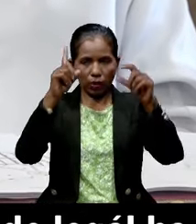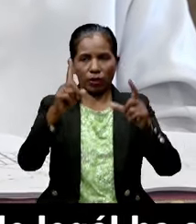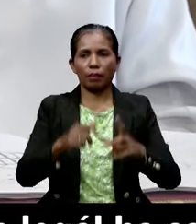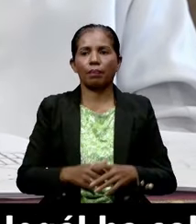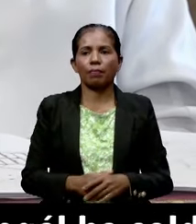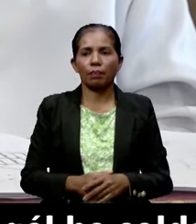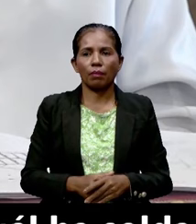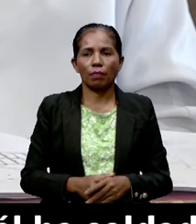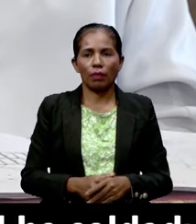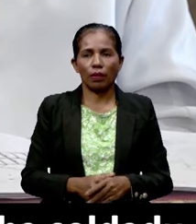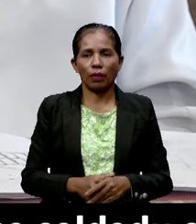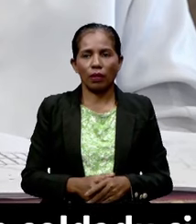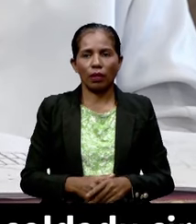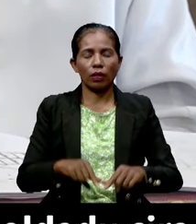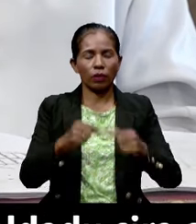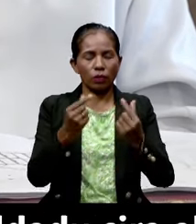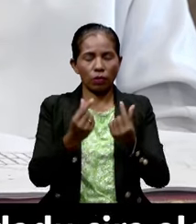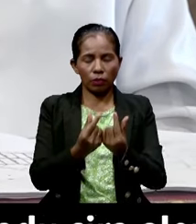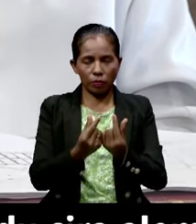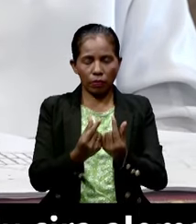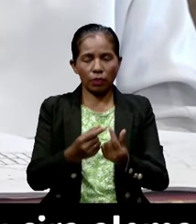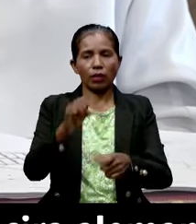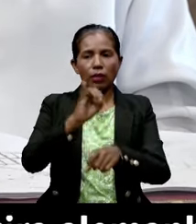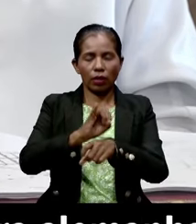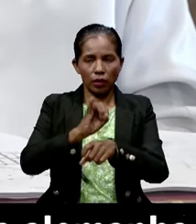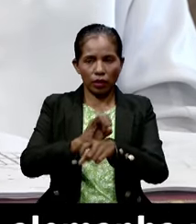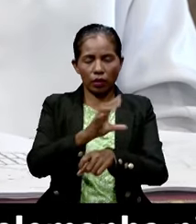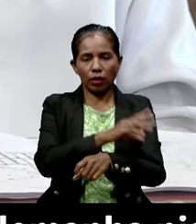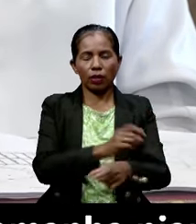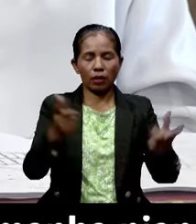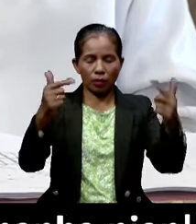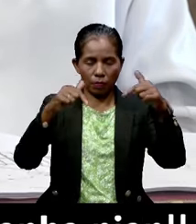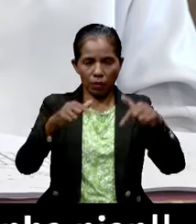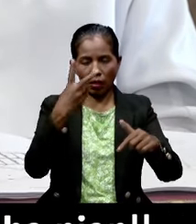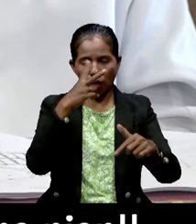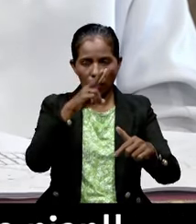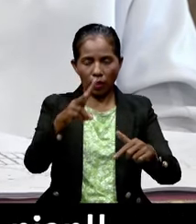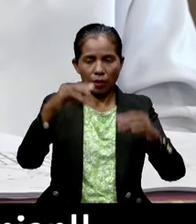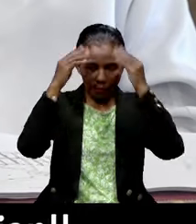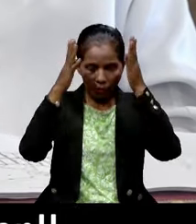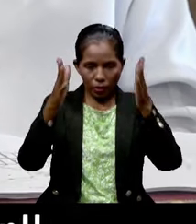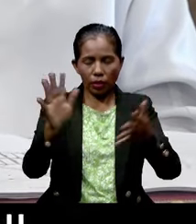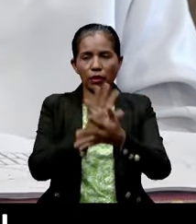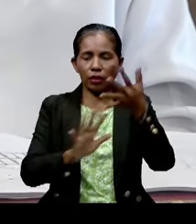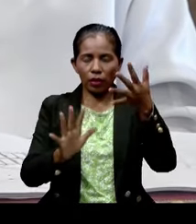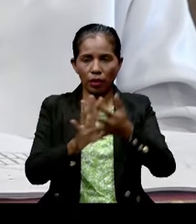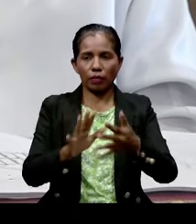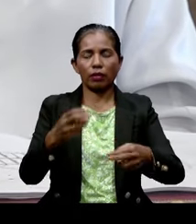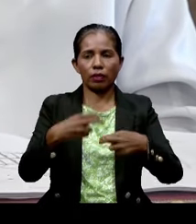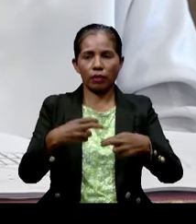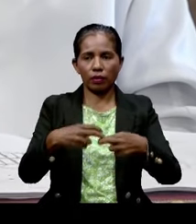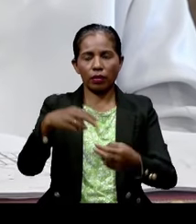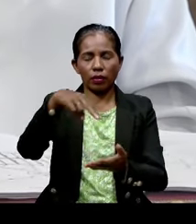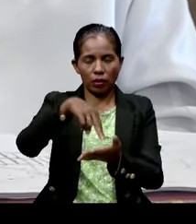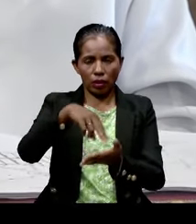E quanto à equipa da liturgia do Vaticano, que tinha que vir aqui aos mestres das cerimônias pontifícias, estava